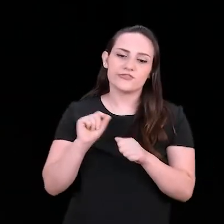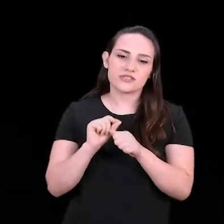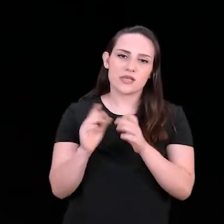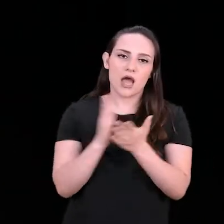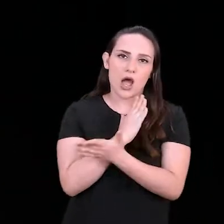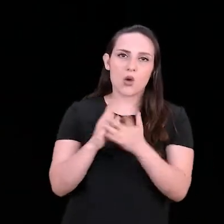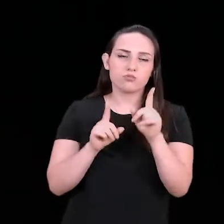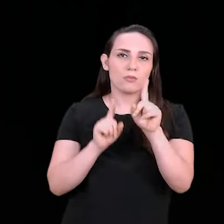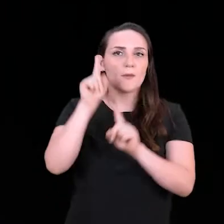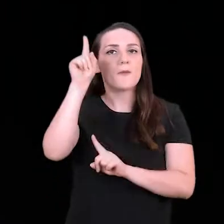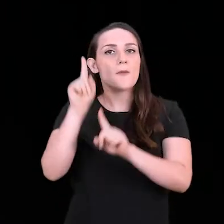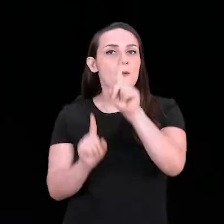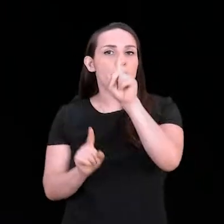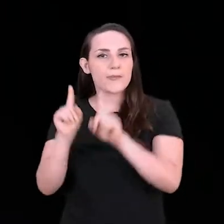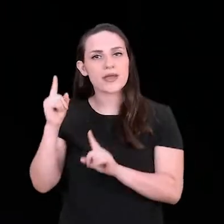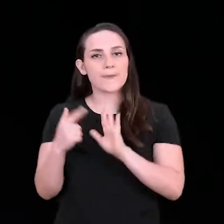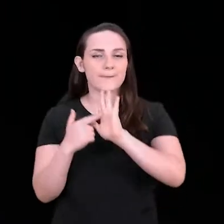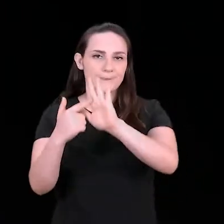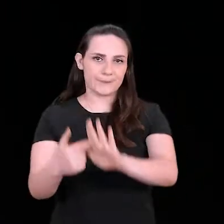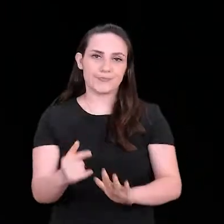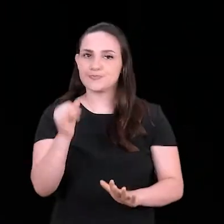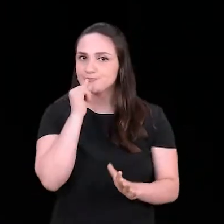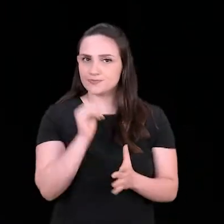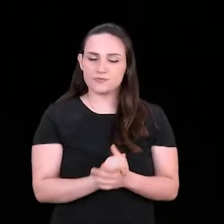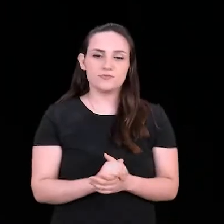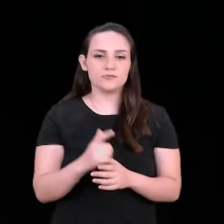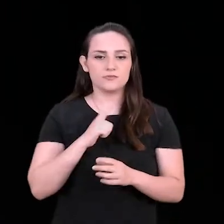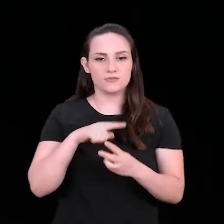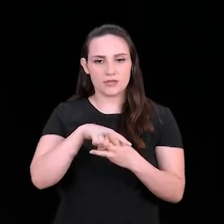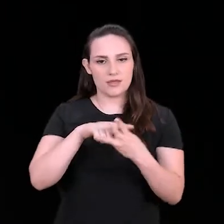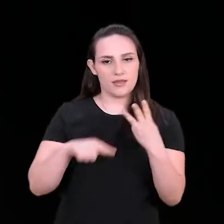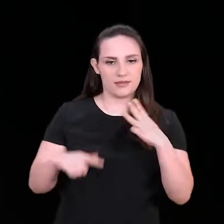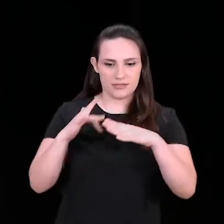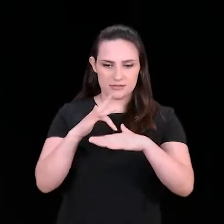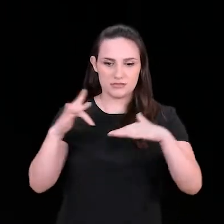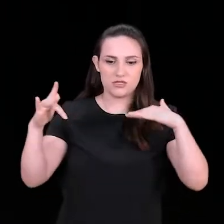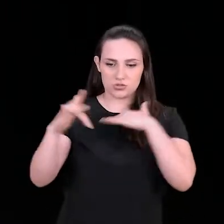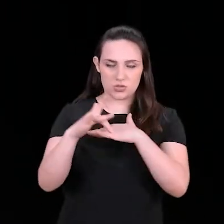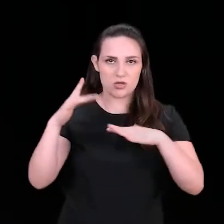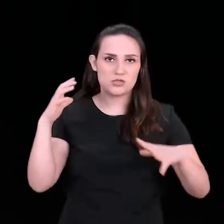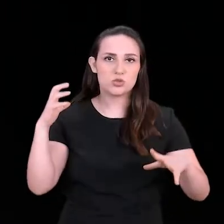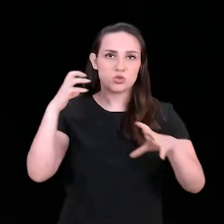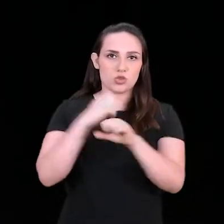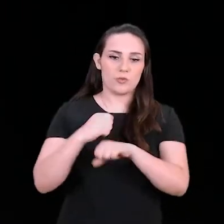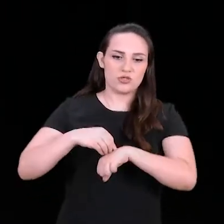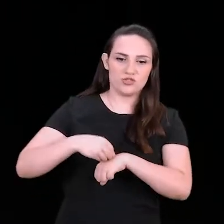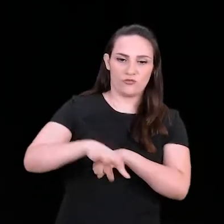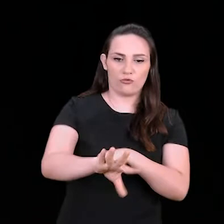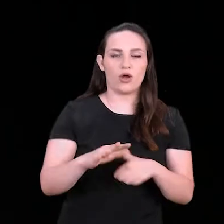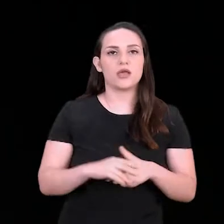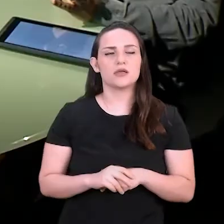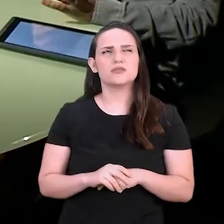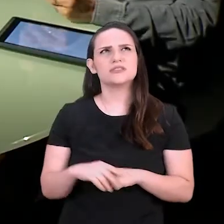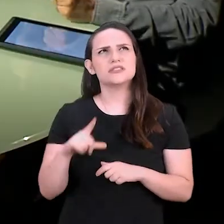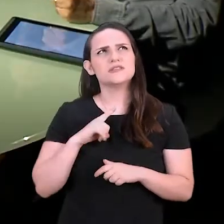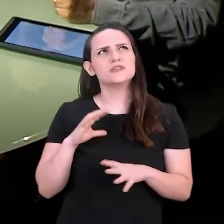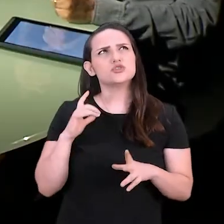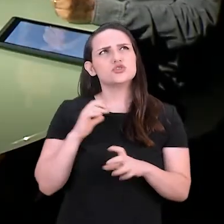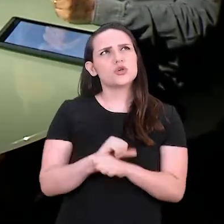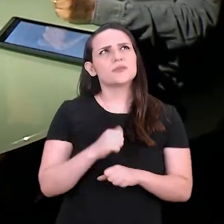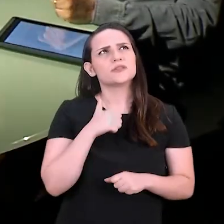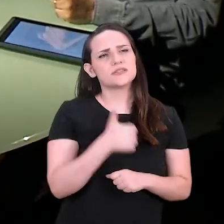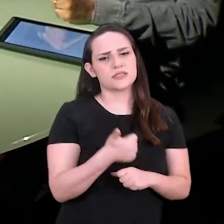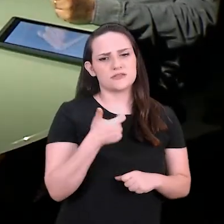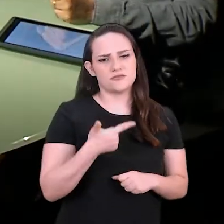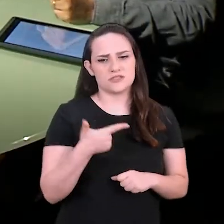com alguns números disso, para apresentar, por exemplo, as 3 redes sociais somadas desses veículos dá